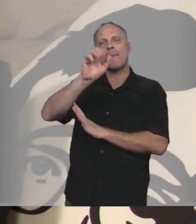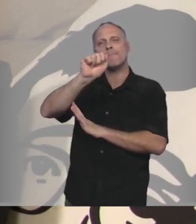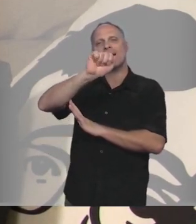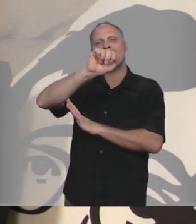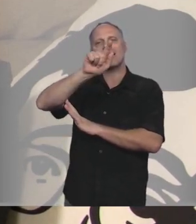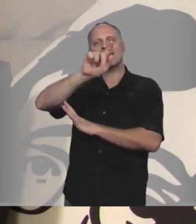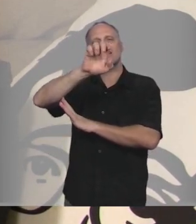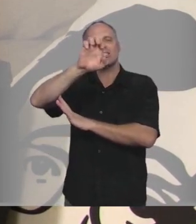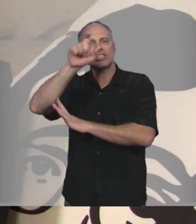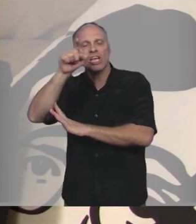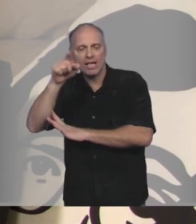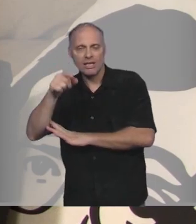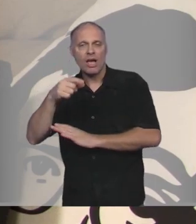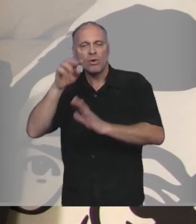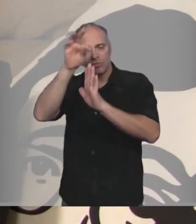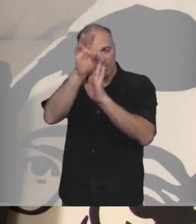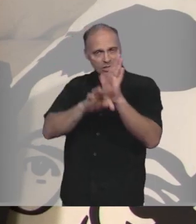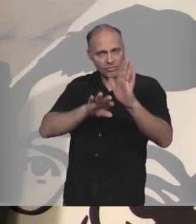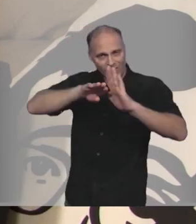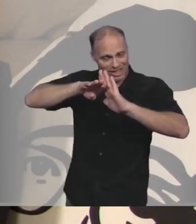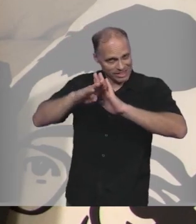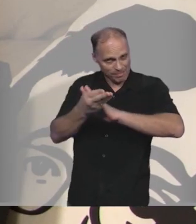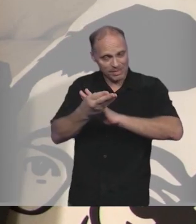nós adaptamos do Luiz Fernando Veríssimo.